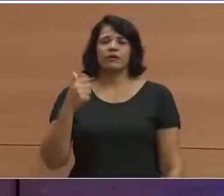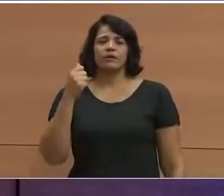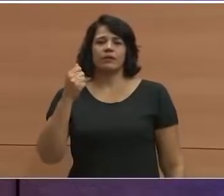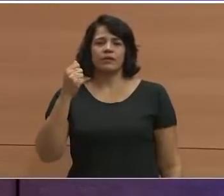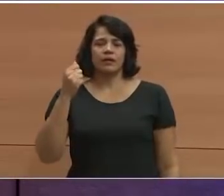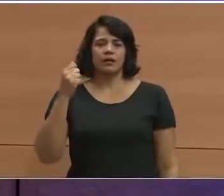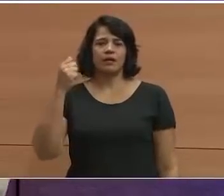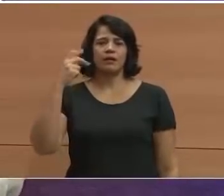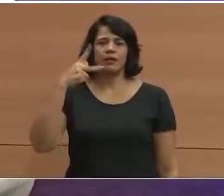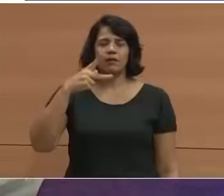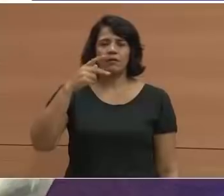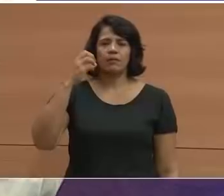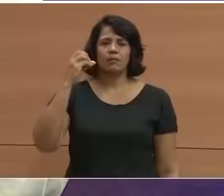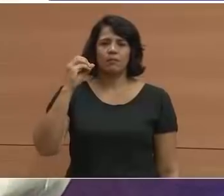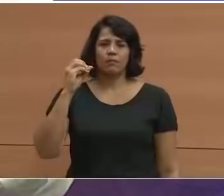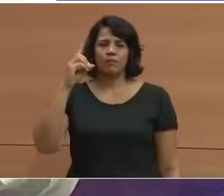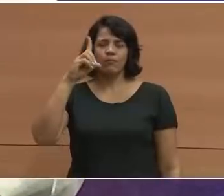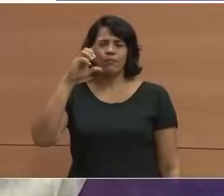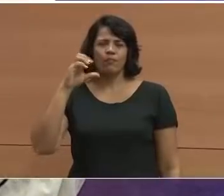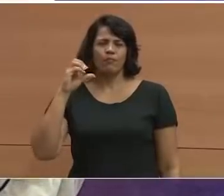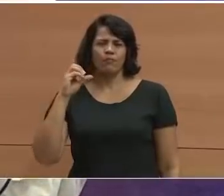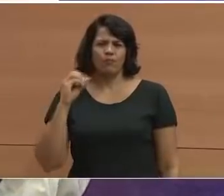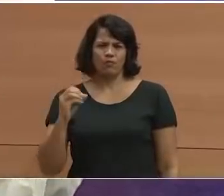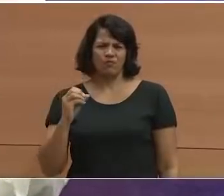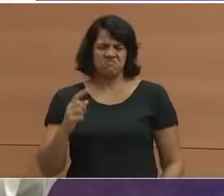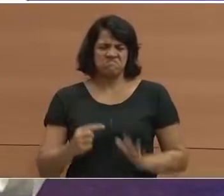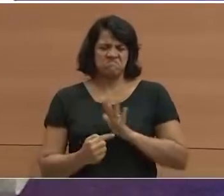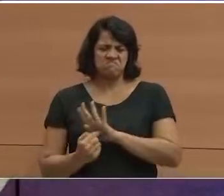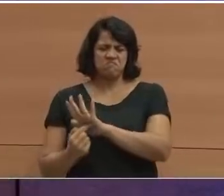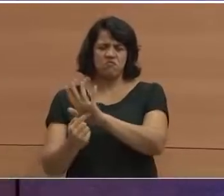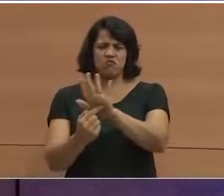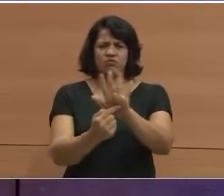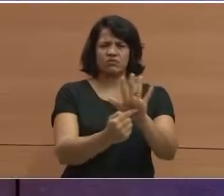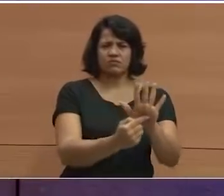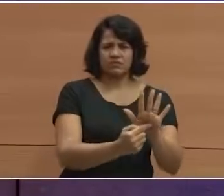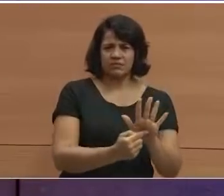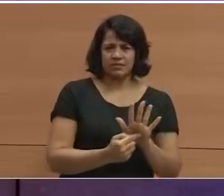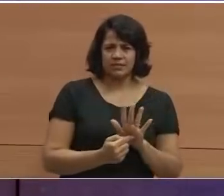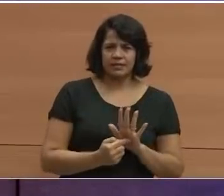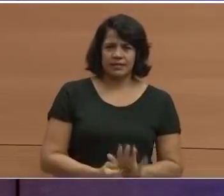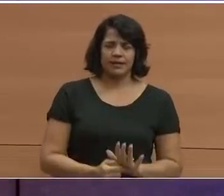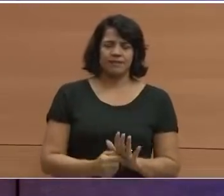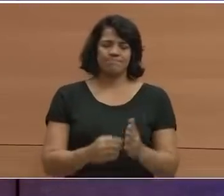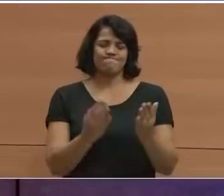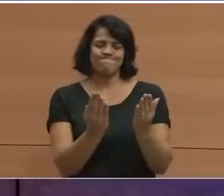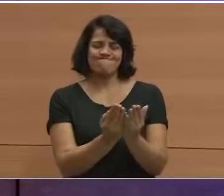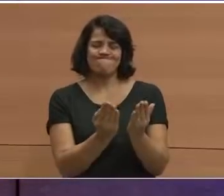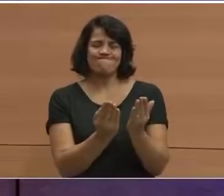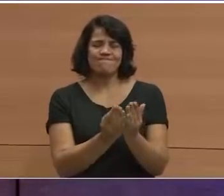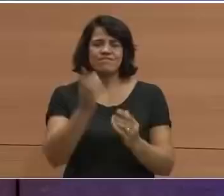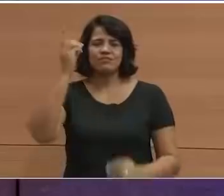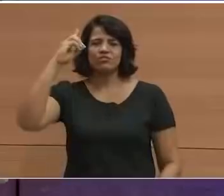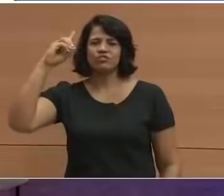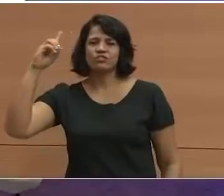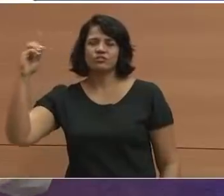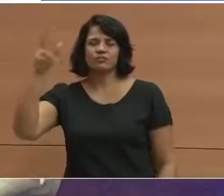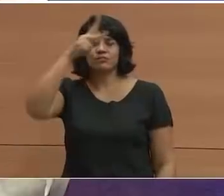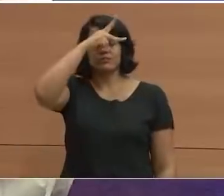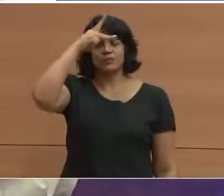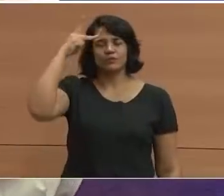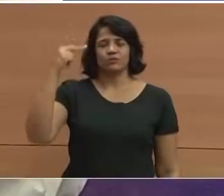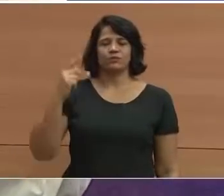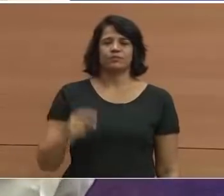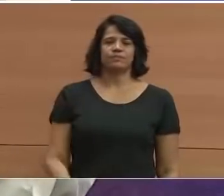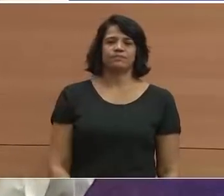judeus, provando por meio das Escrituras o Cristo é Jesus. Então,